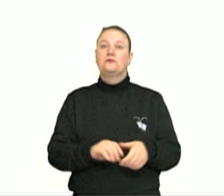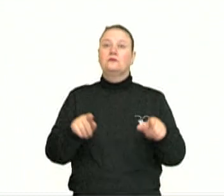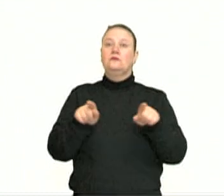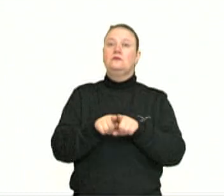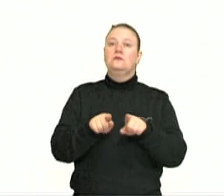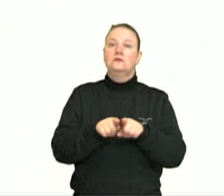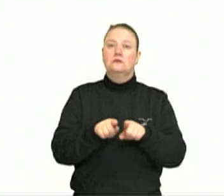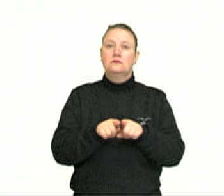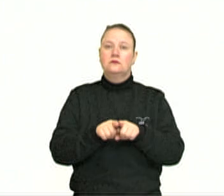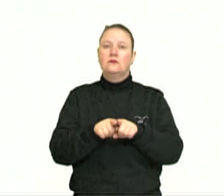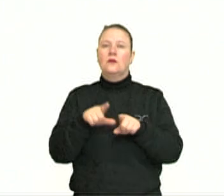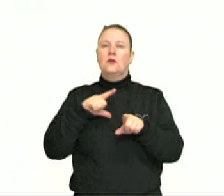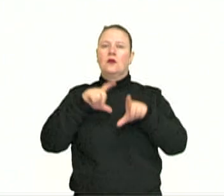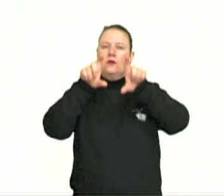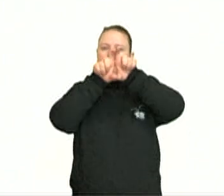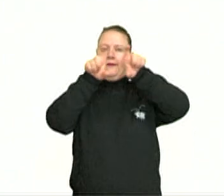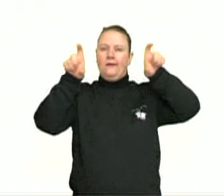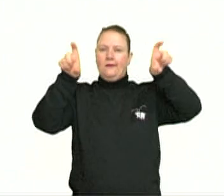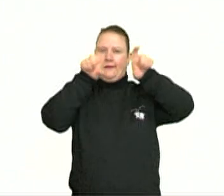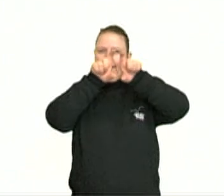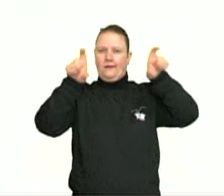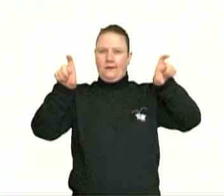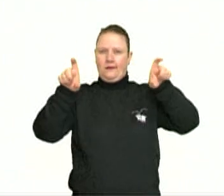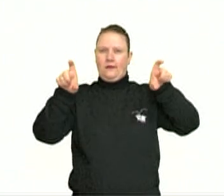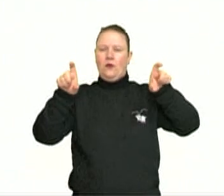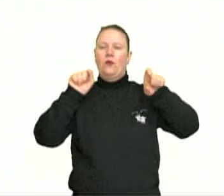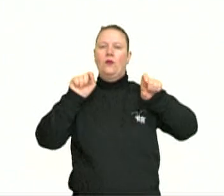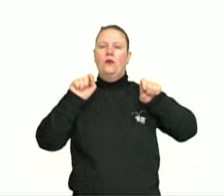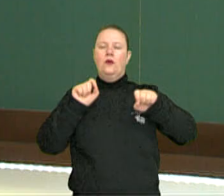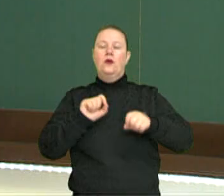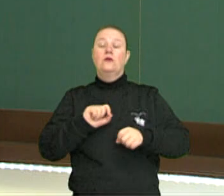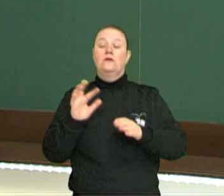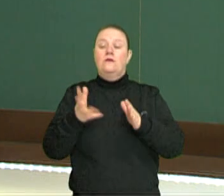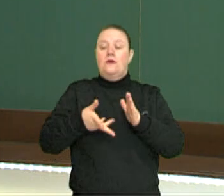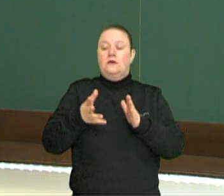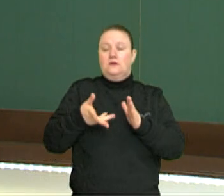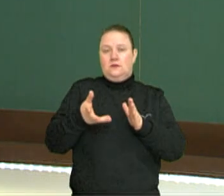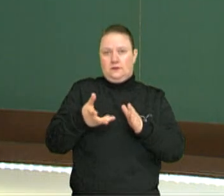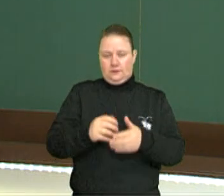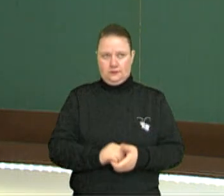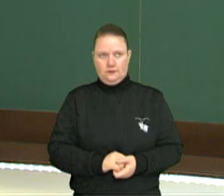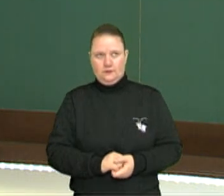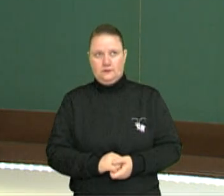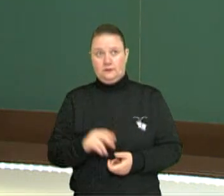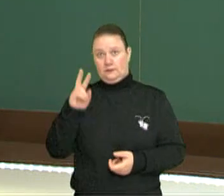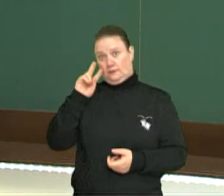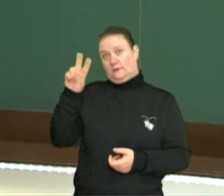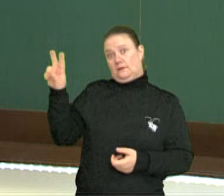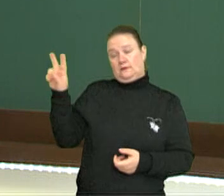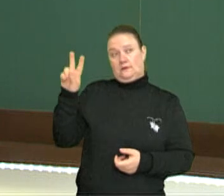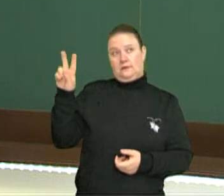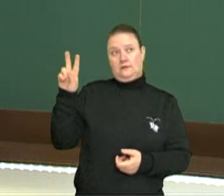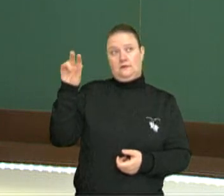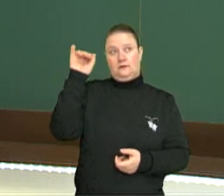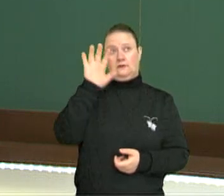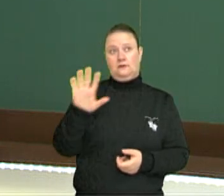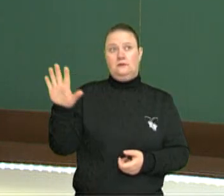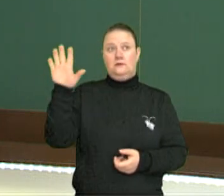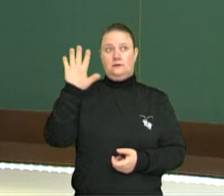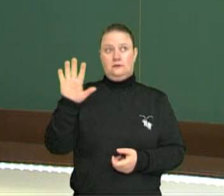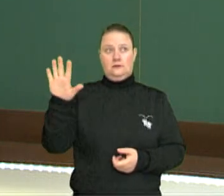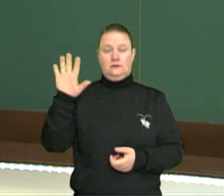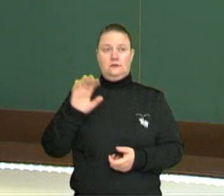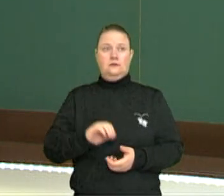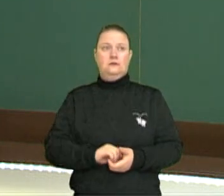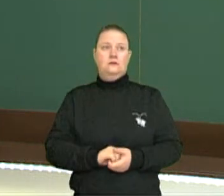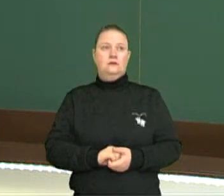equaçãozinha que calcula um módulo da velocidade, ok? Então, se você for analisar aqui, ó, veja essa figurinha que está sendo mostrada aqui